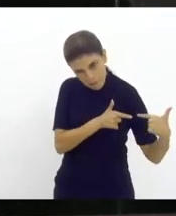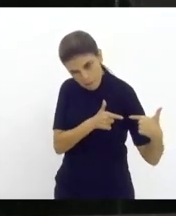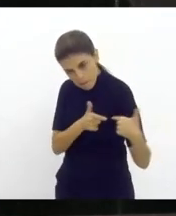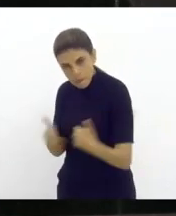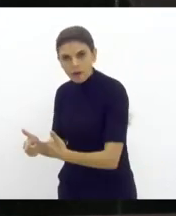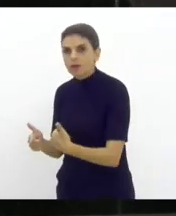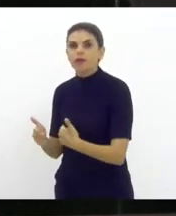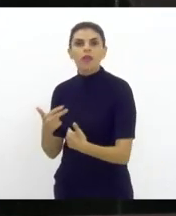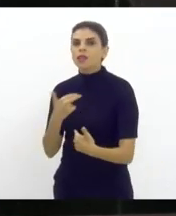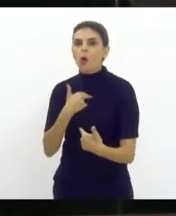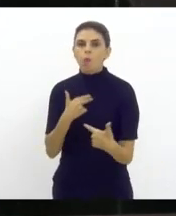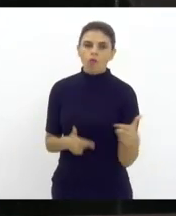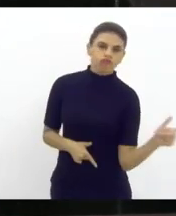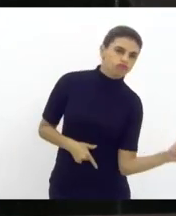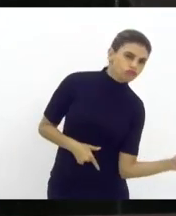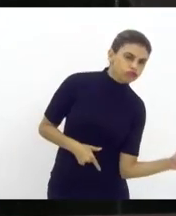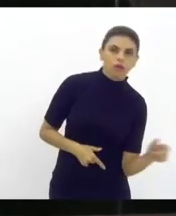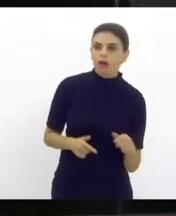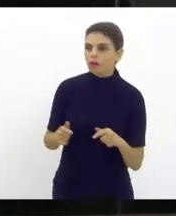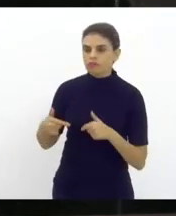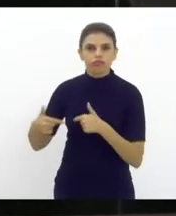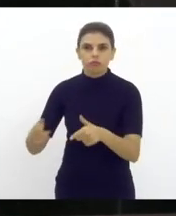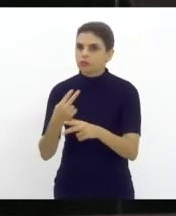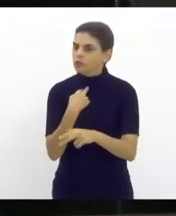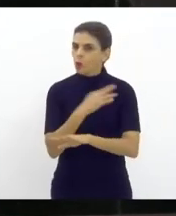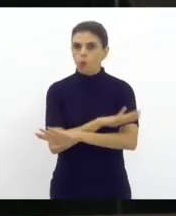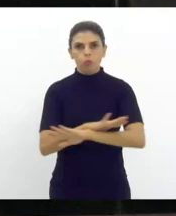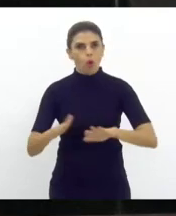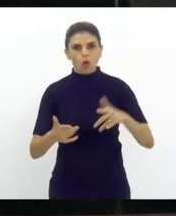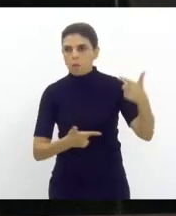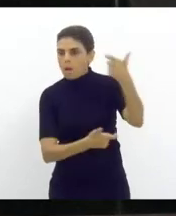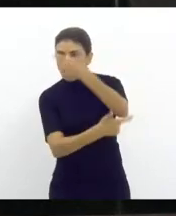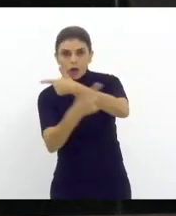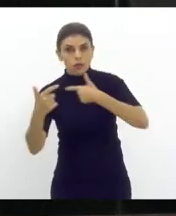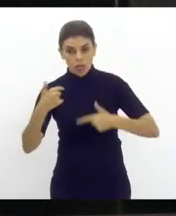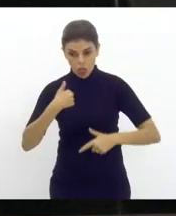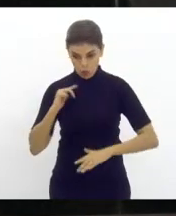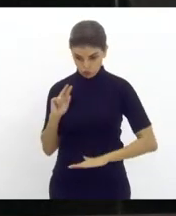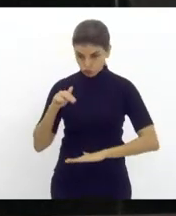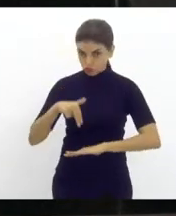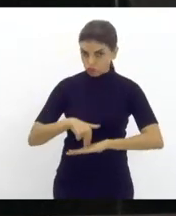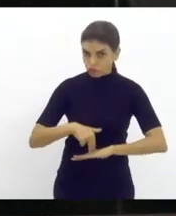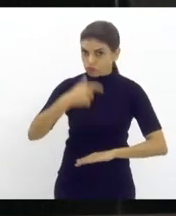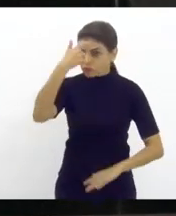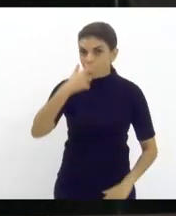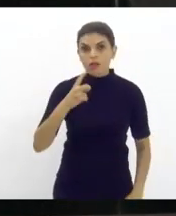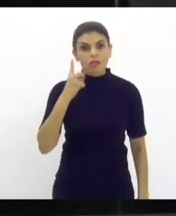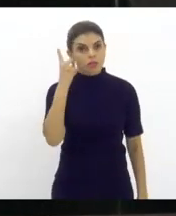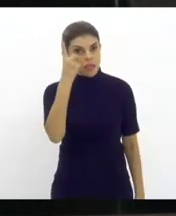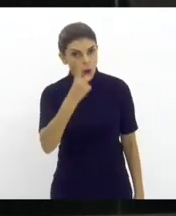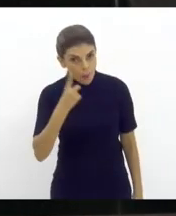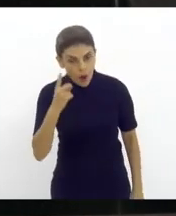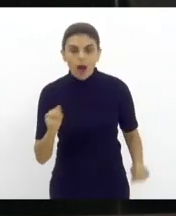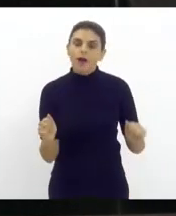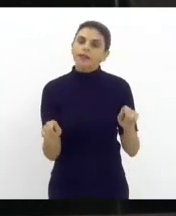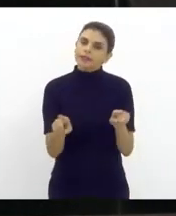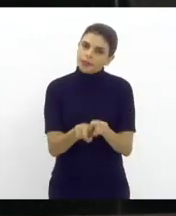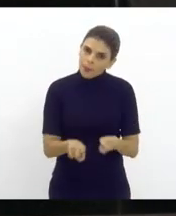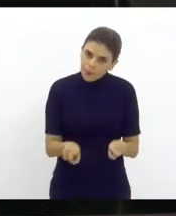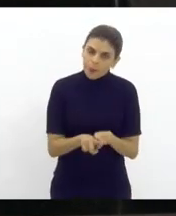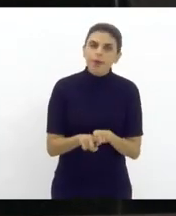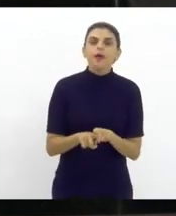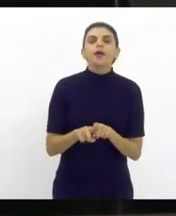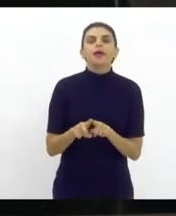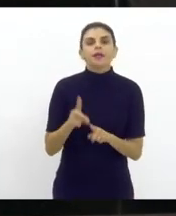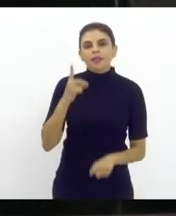esses caras não possam avançar como fizerem algumas outras áreas e quando eu estiver aqui como Deputado Deputado Giovani Ratinho o senhor quer da